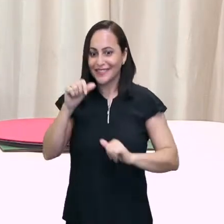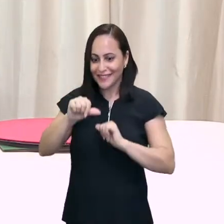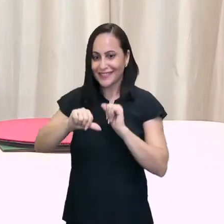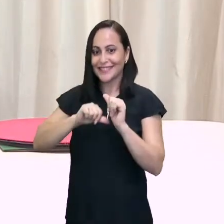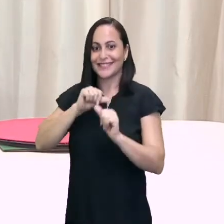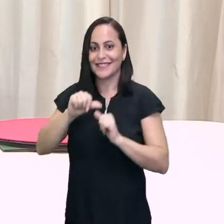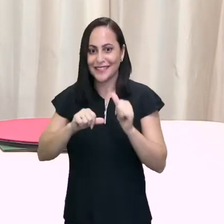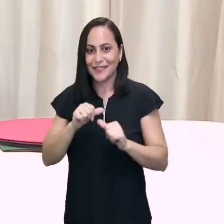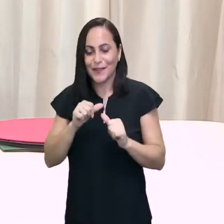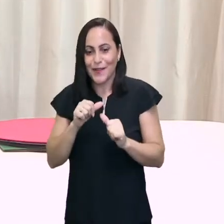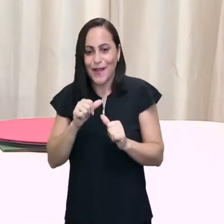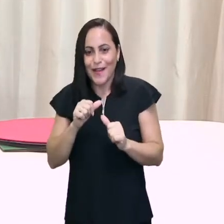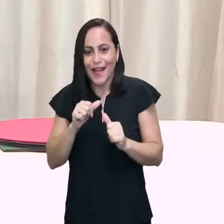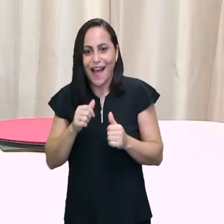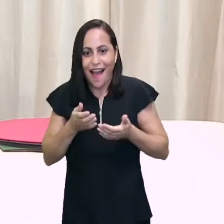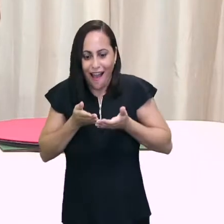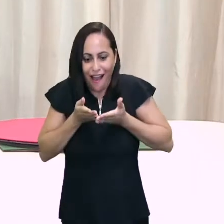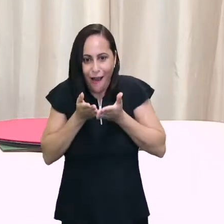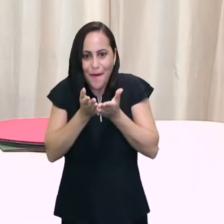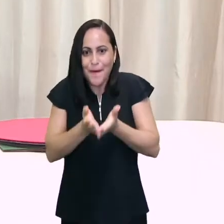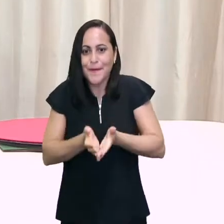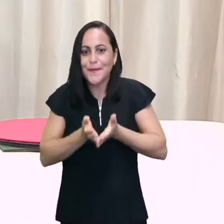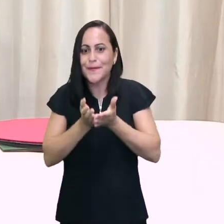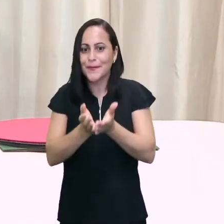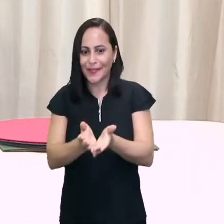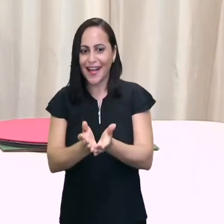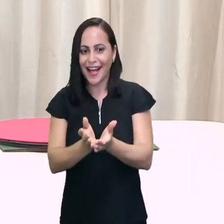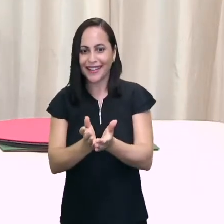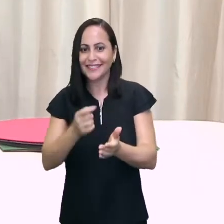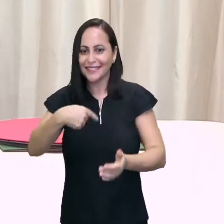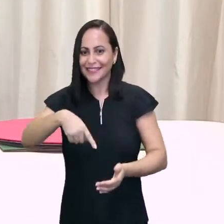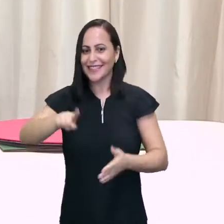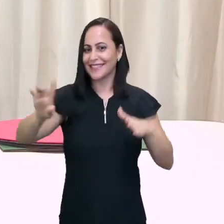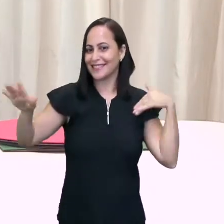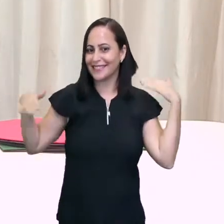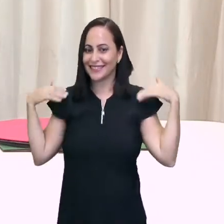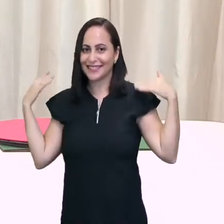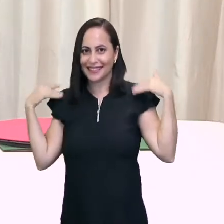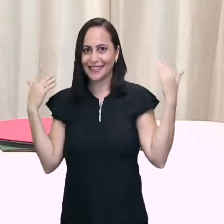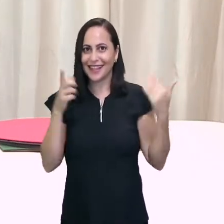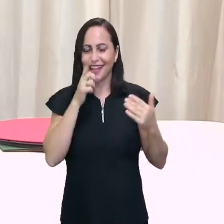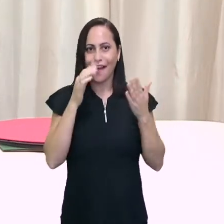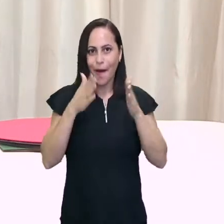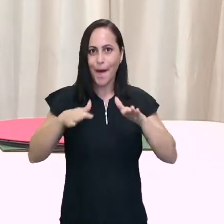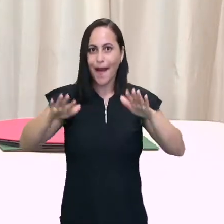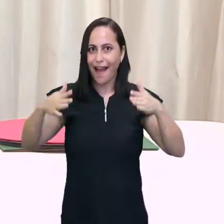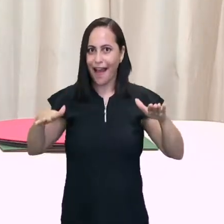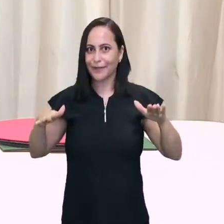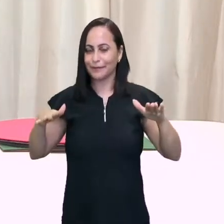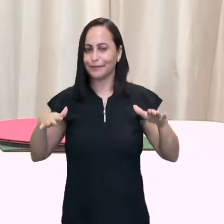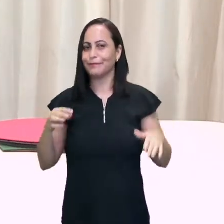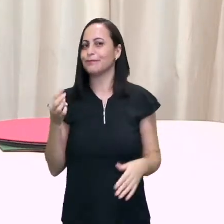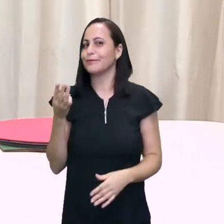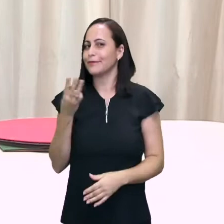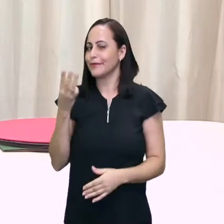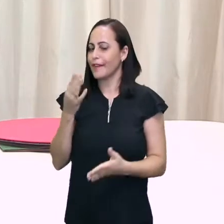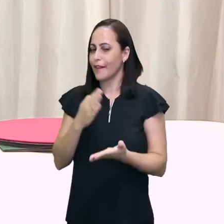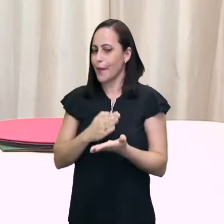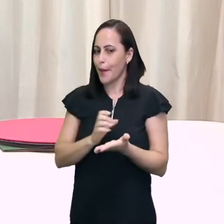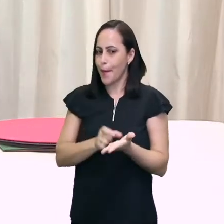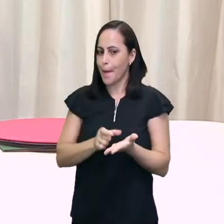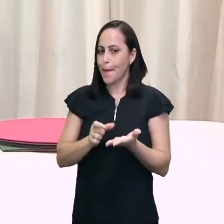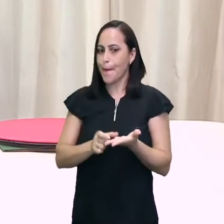vamos virar um lindo barco para no mar navegar. Então as três partes